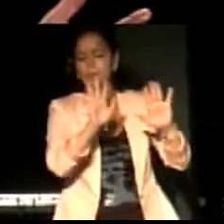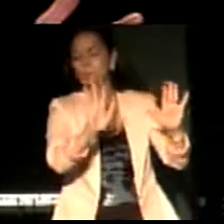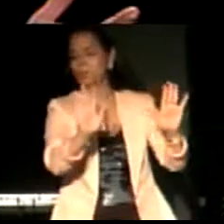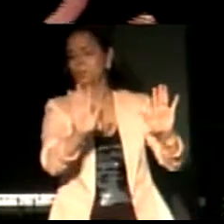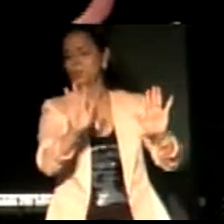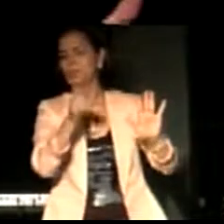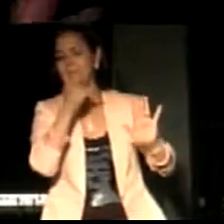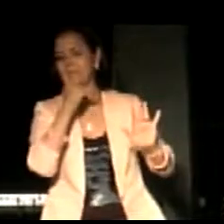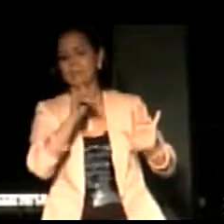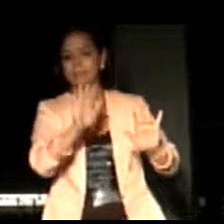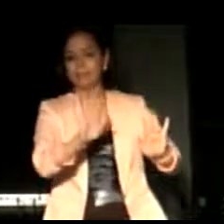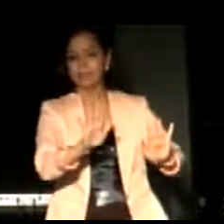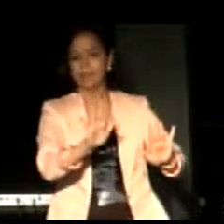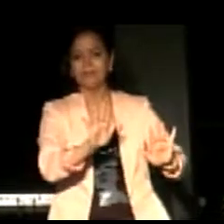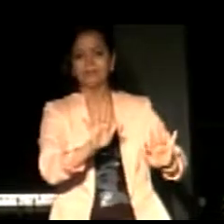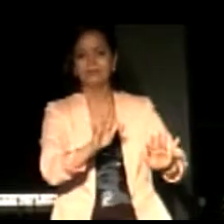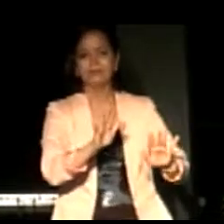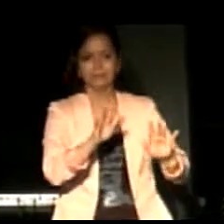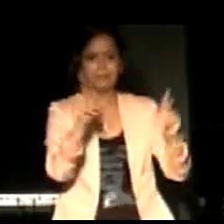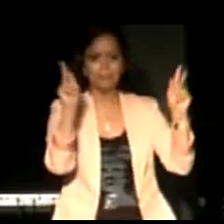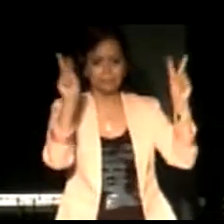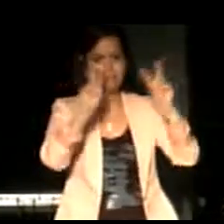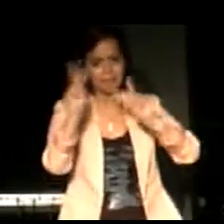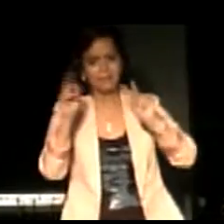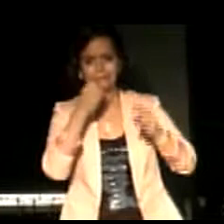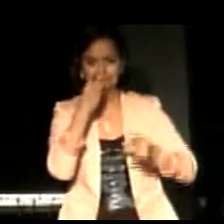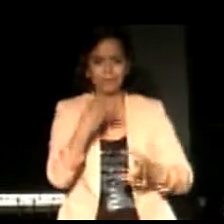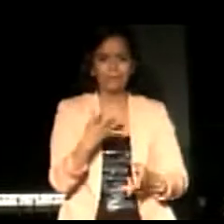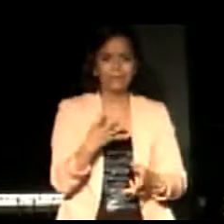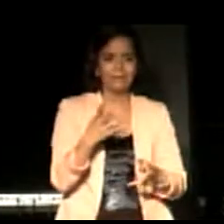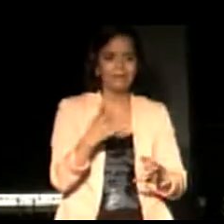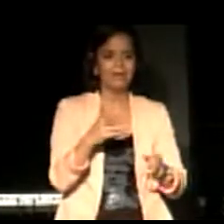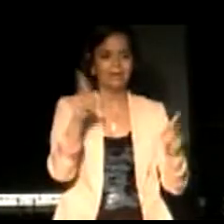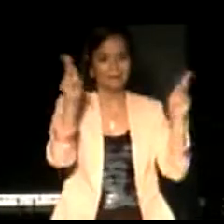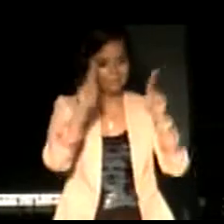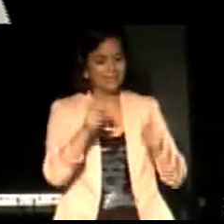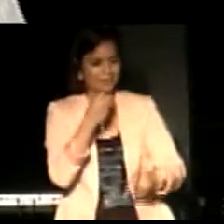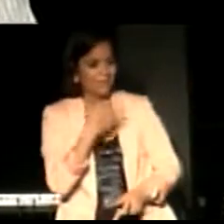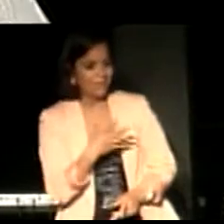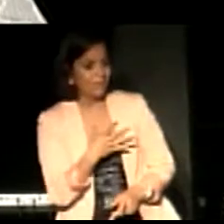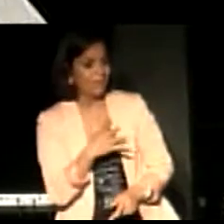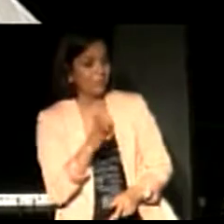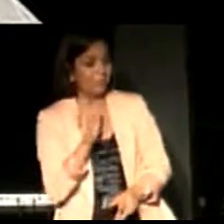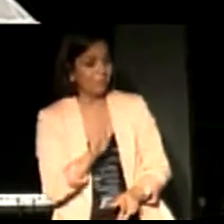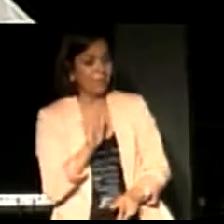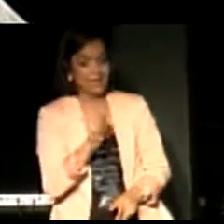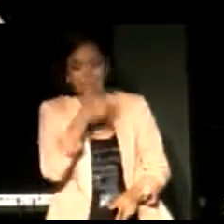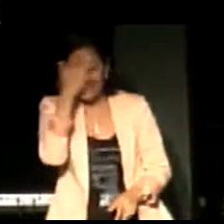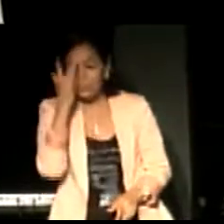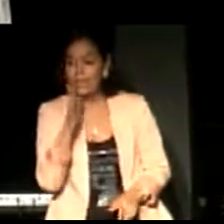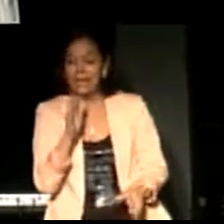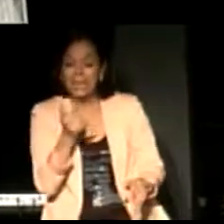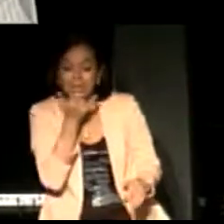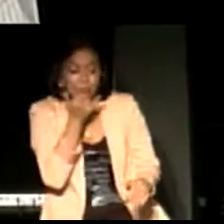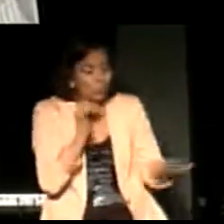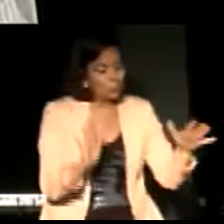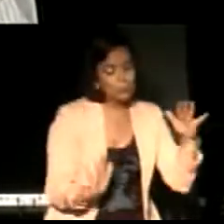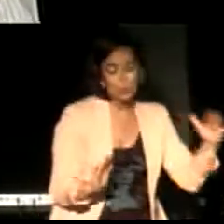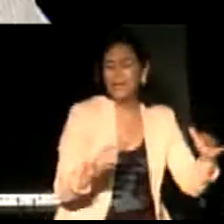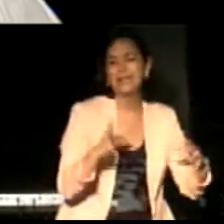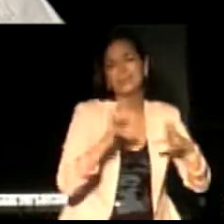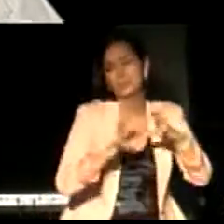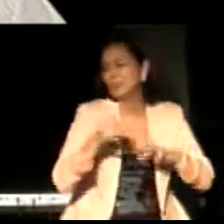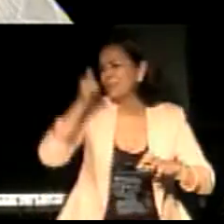não seja bom querer a paz. É bom querer a paz. Mas pessoas que querem colocar panos quentes, que